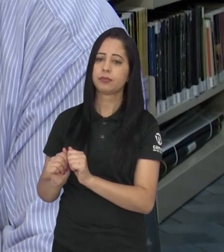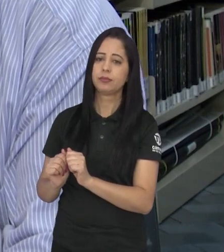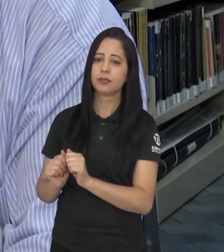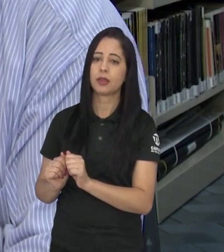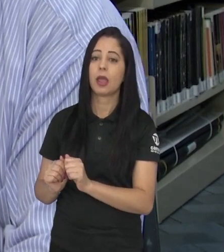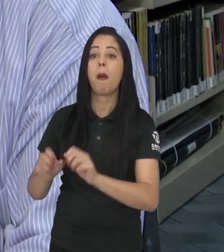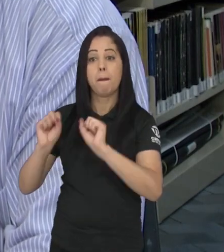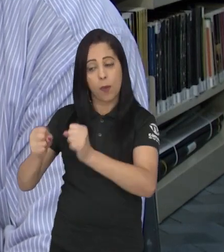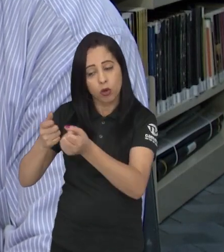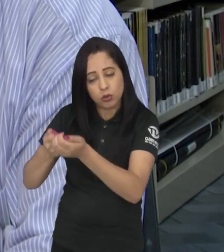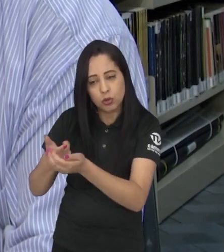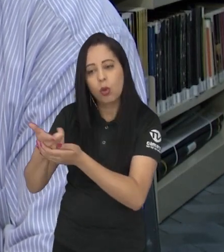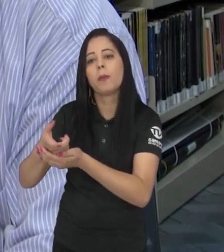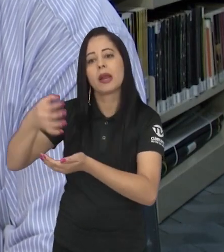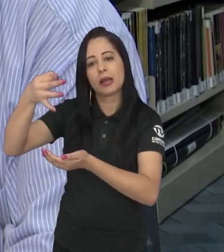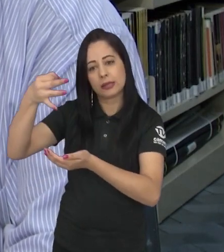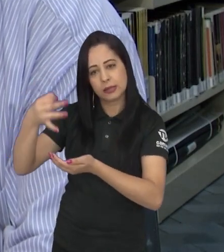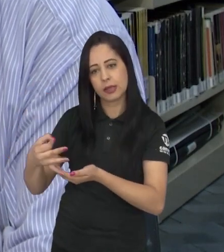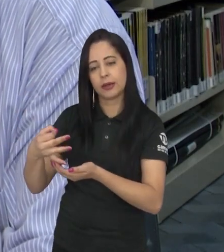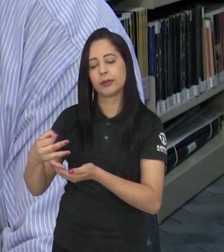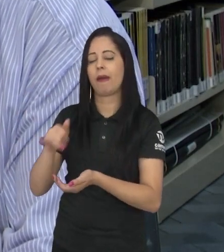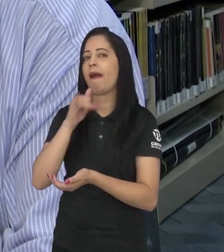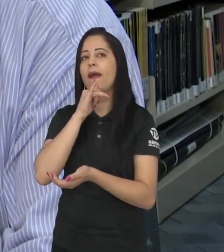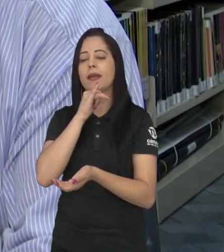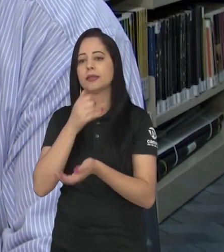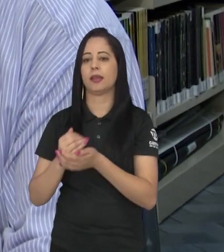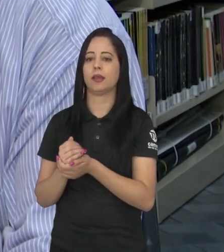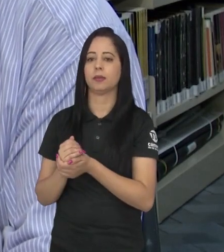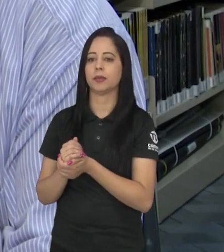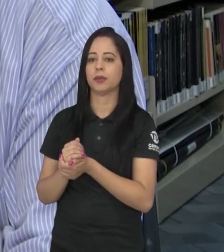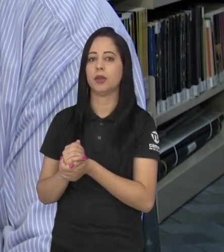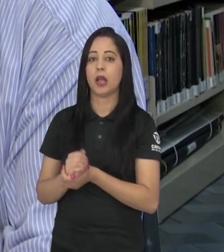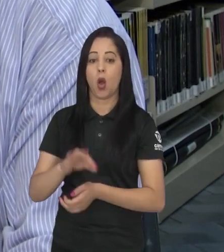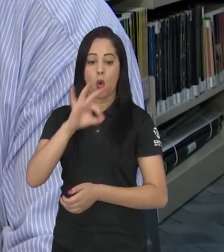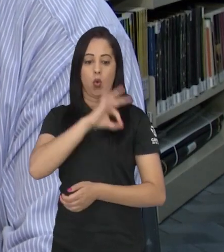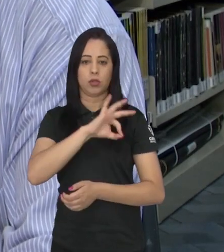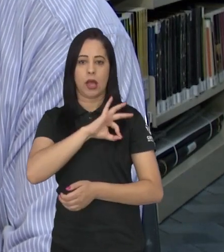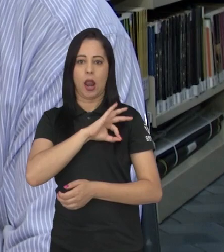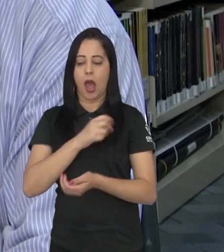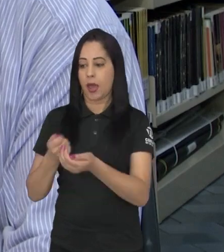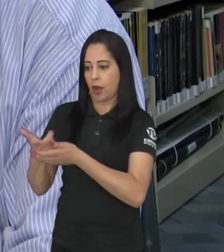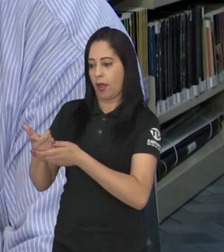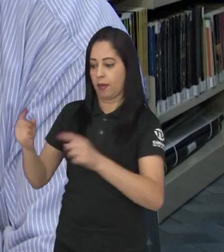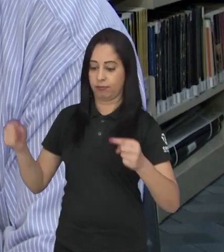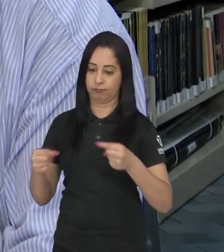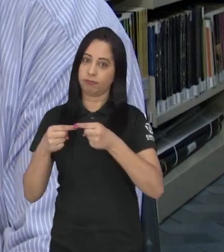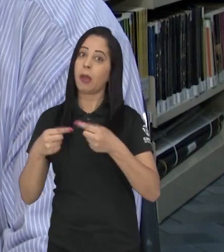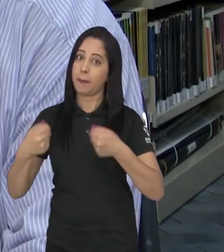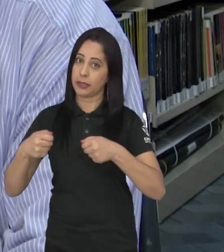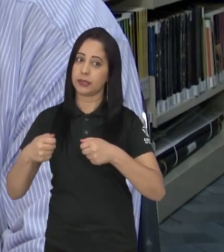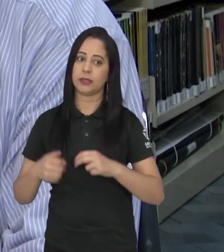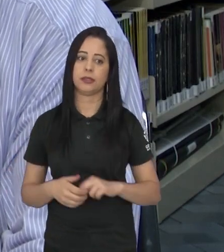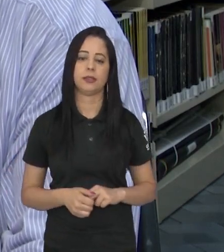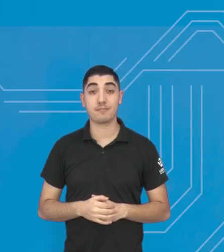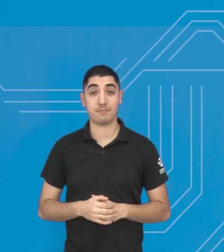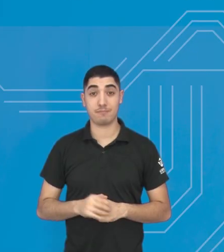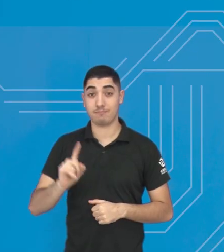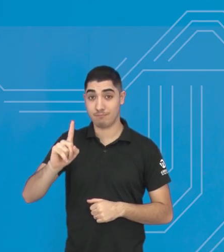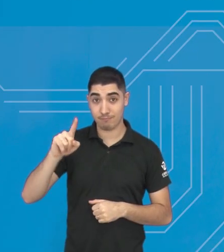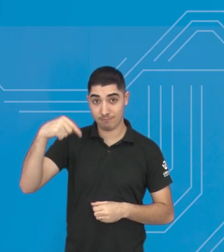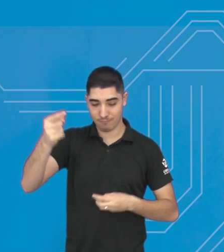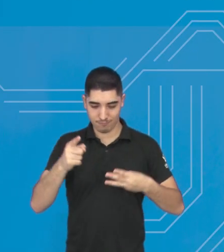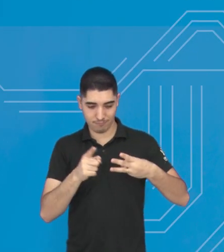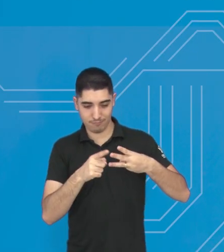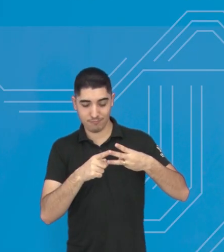importante é que você possa consumir, vamos dizer, o passo do tamanho da tua perna.